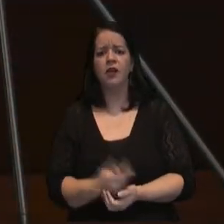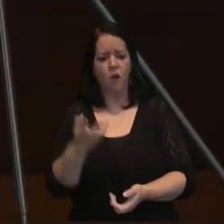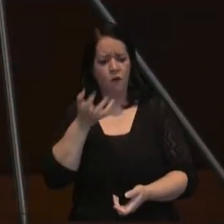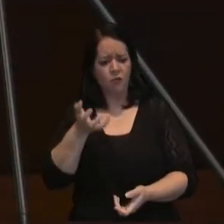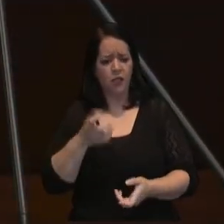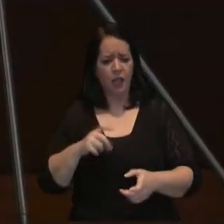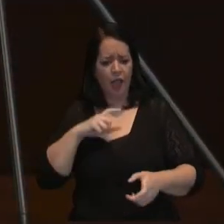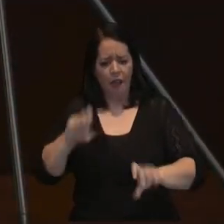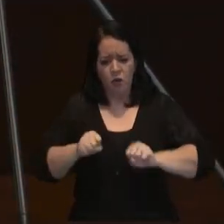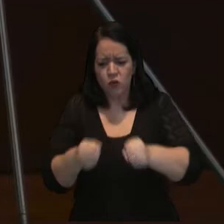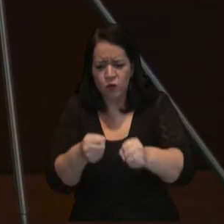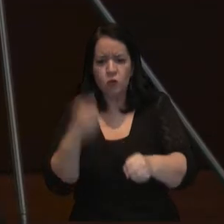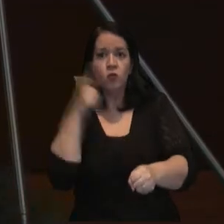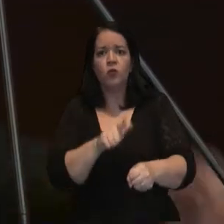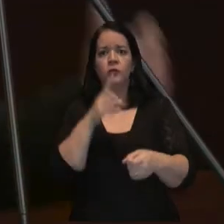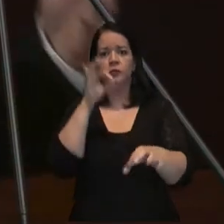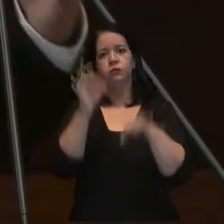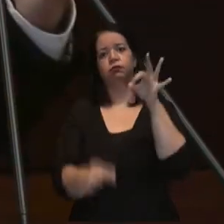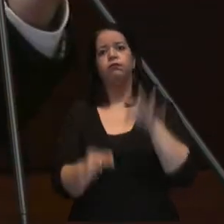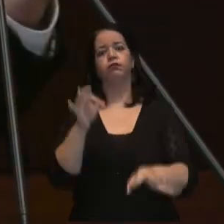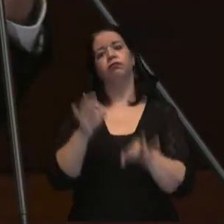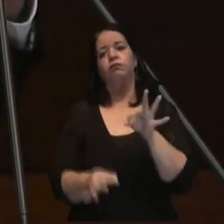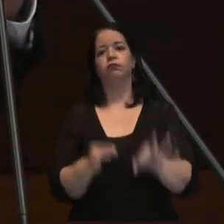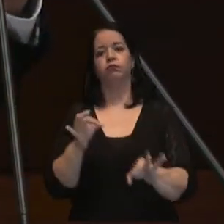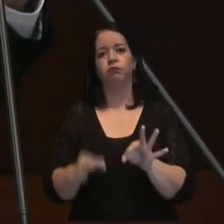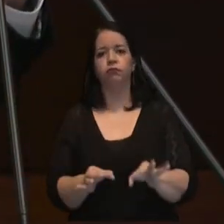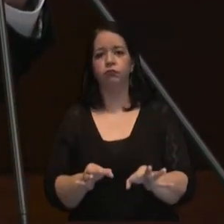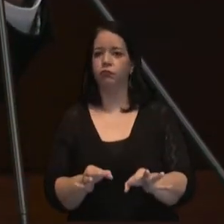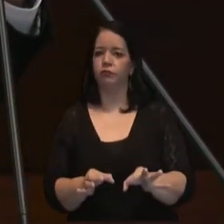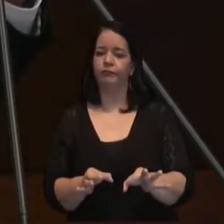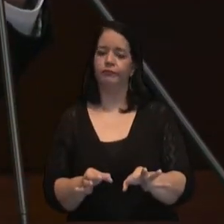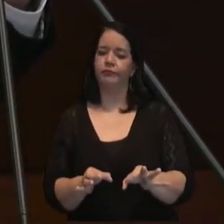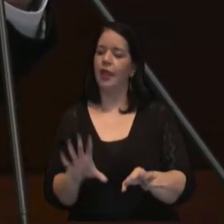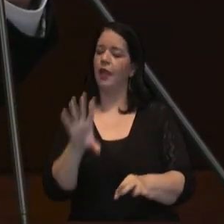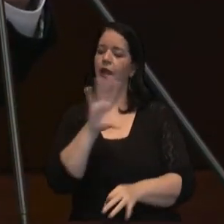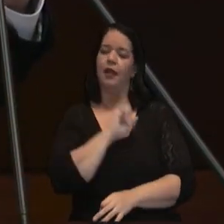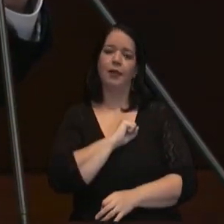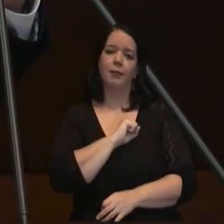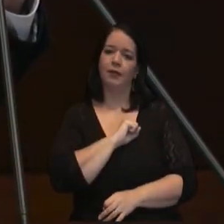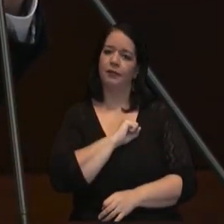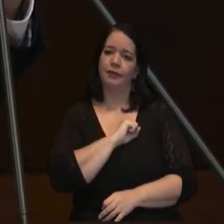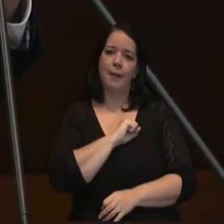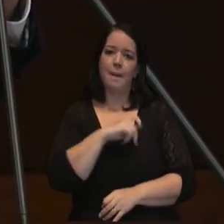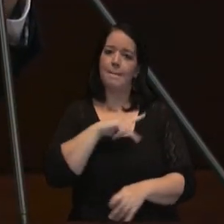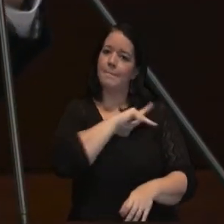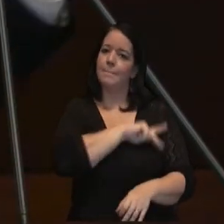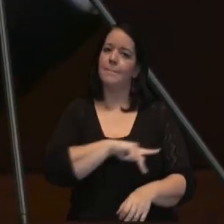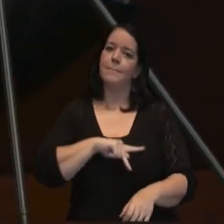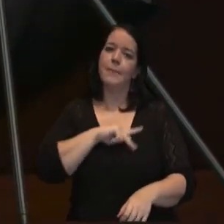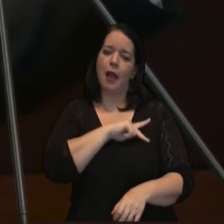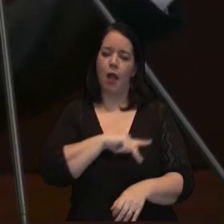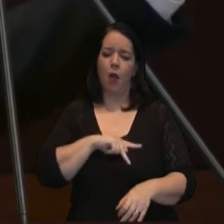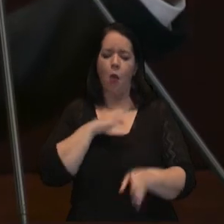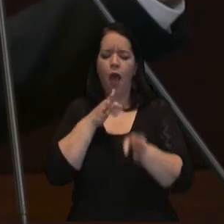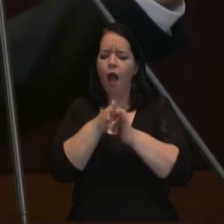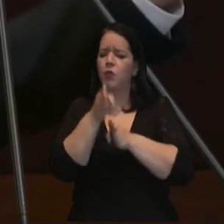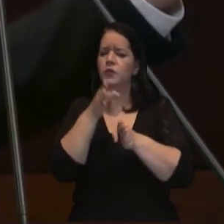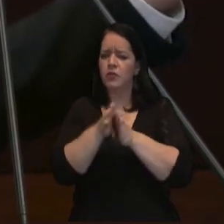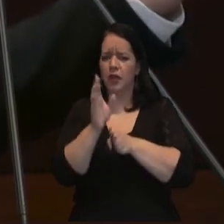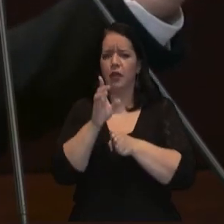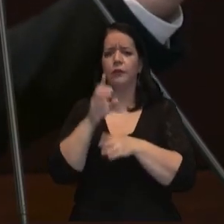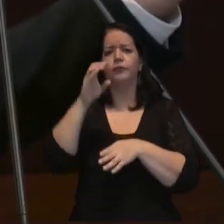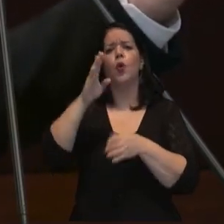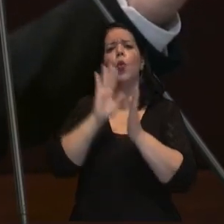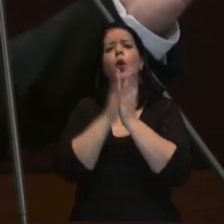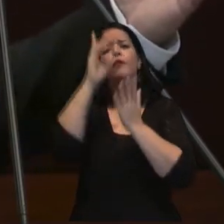seus próprios recursos. Amados, diz Paulo aos Romanos, jamais procurai